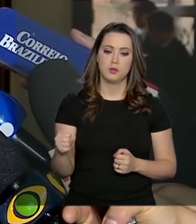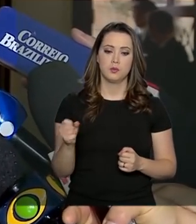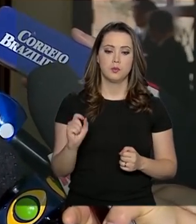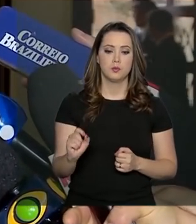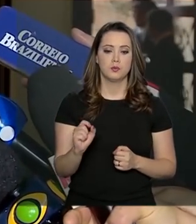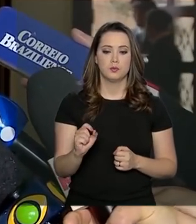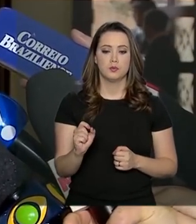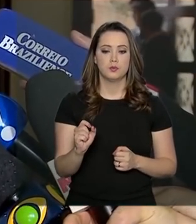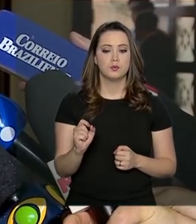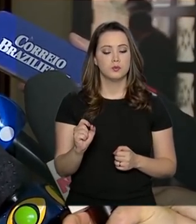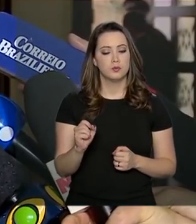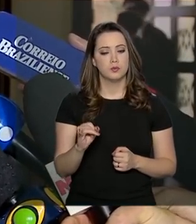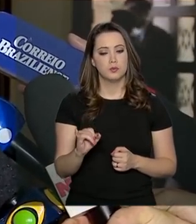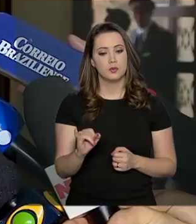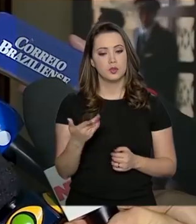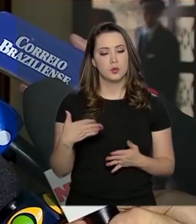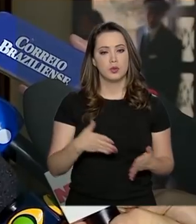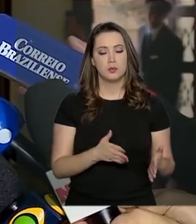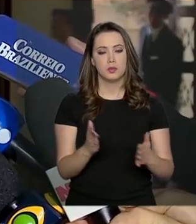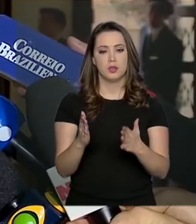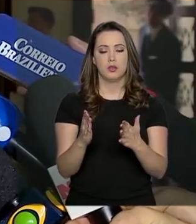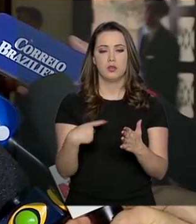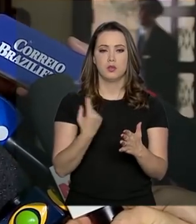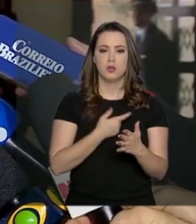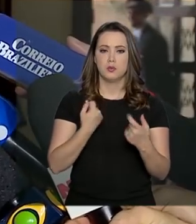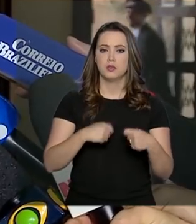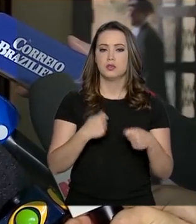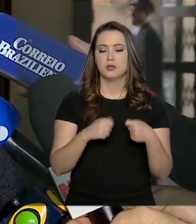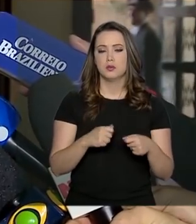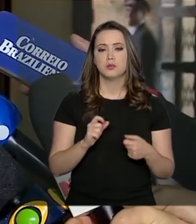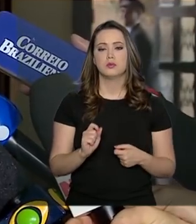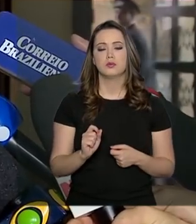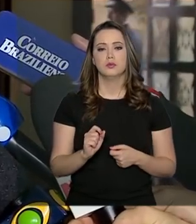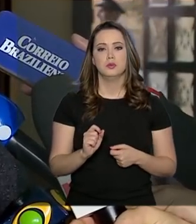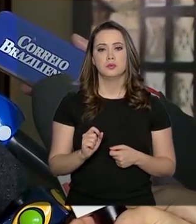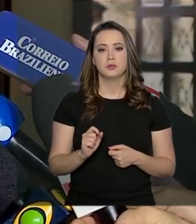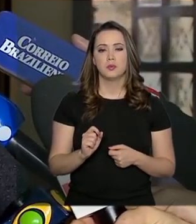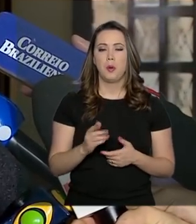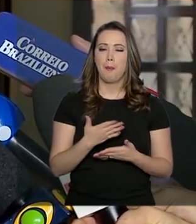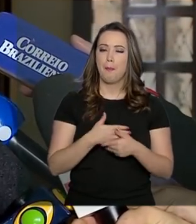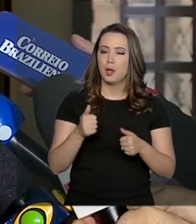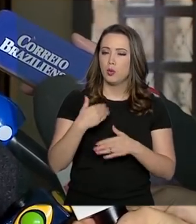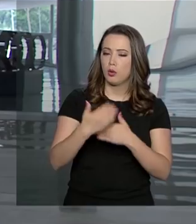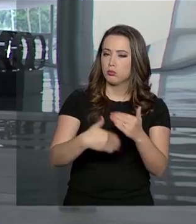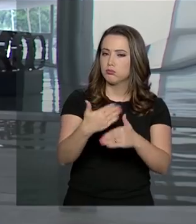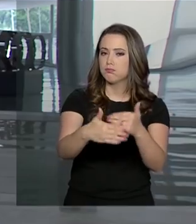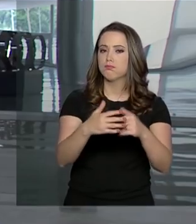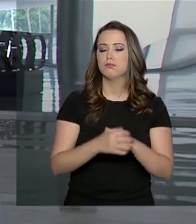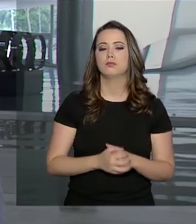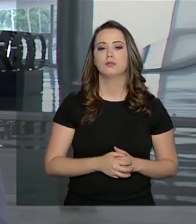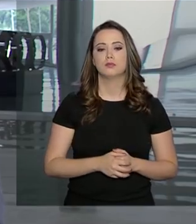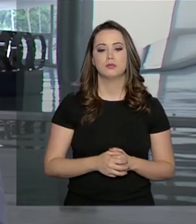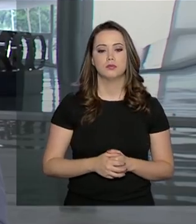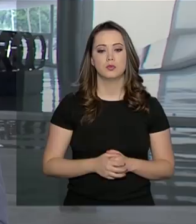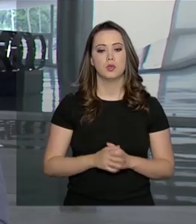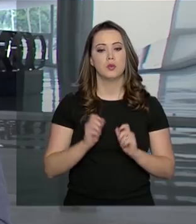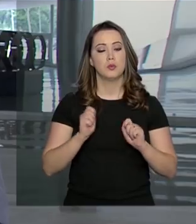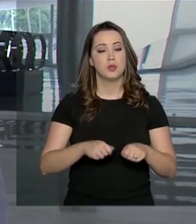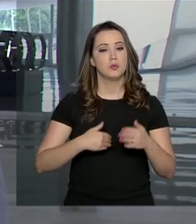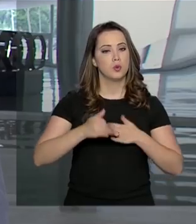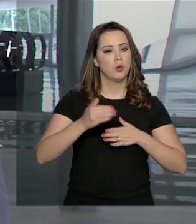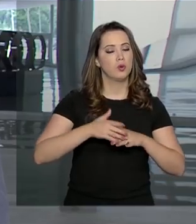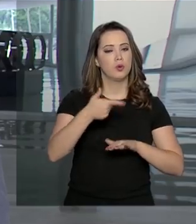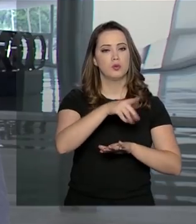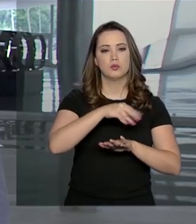se não redirecionar, nós temos que azeitar esse processo. Podemos voltar a